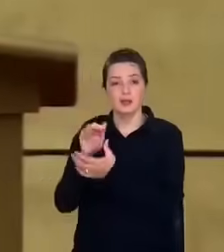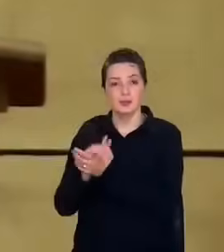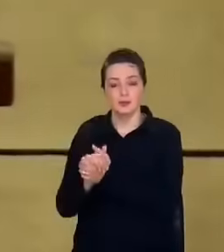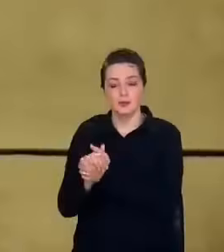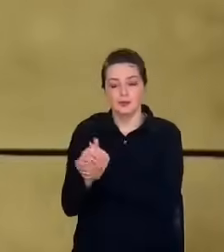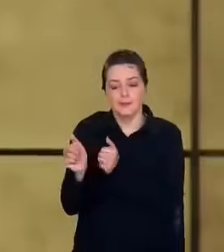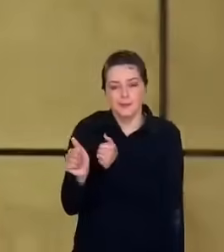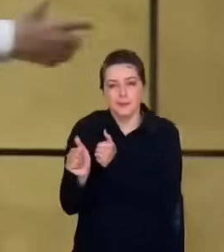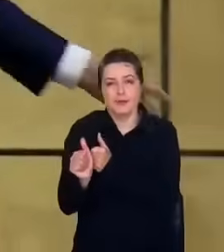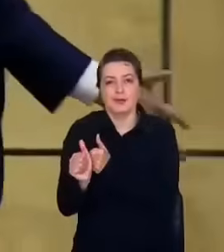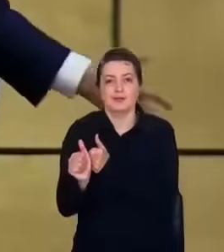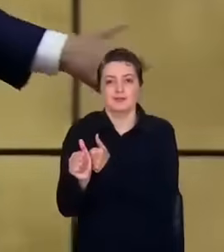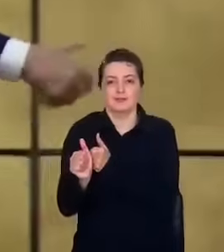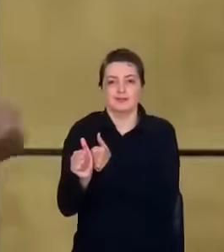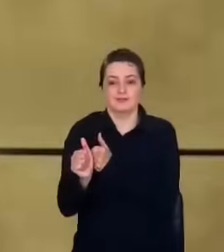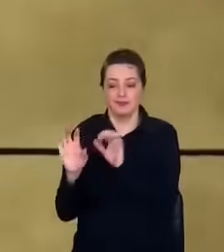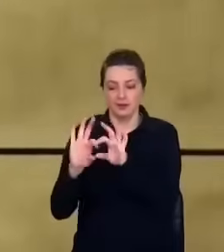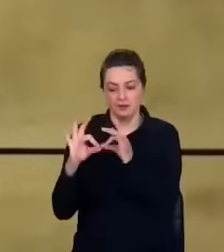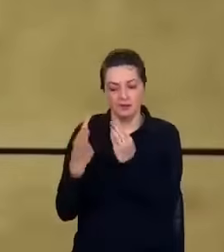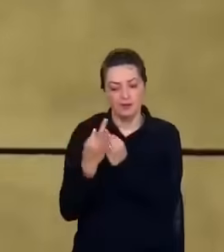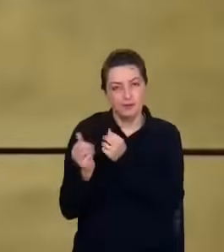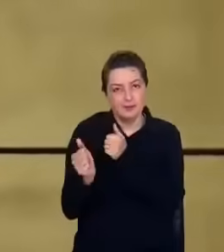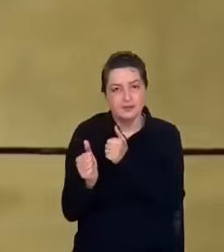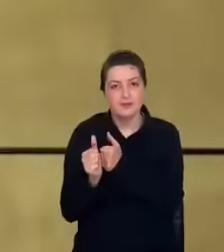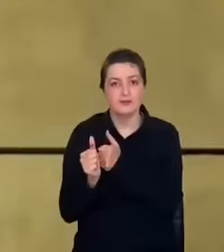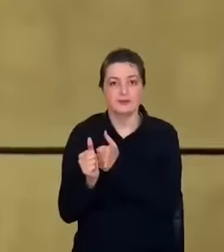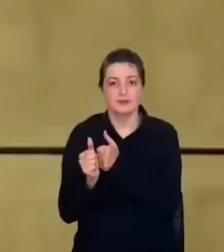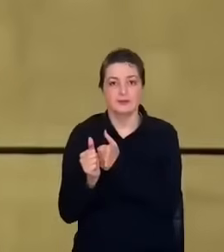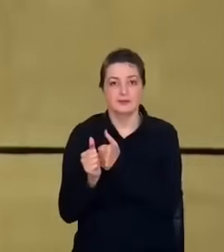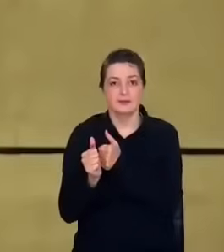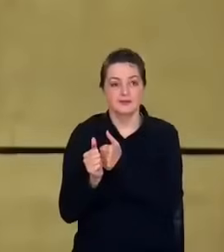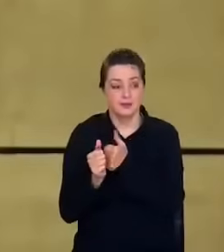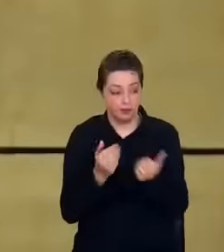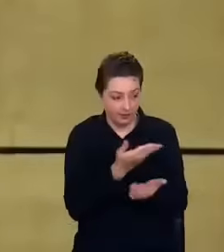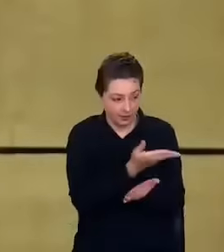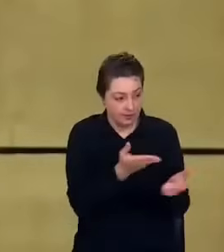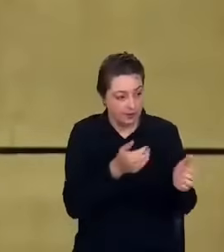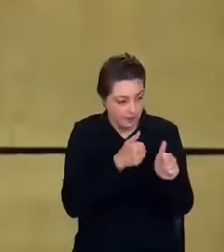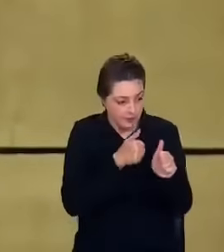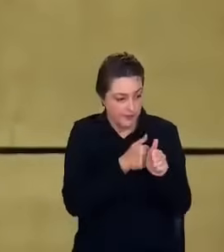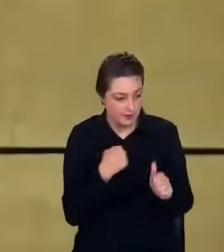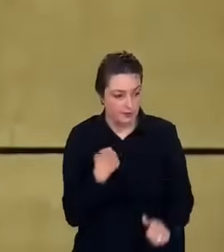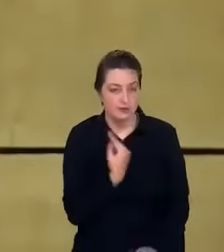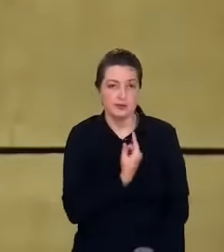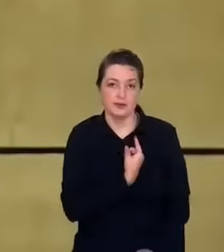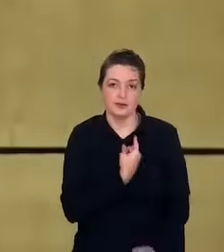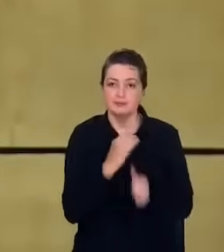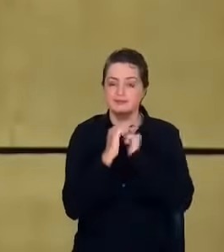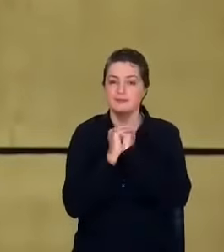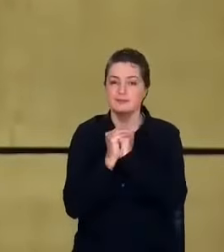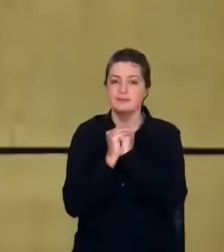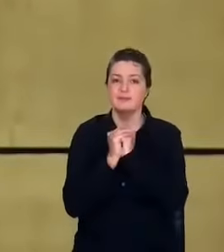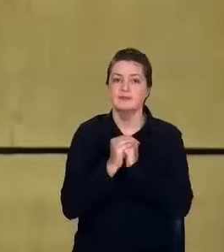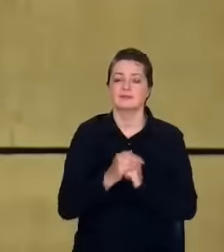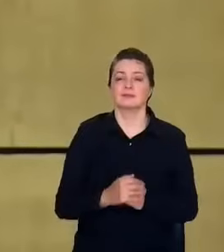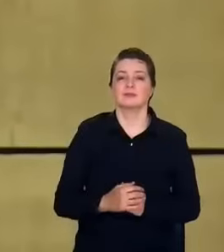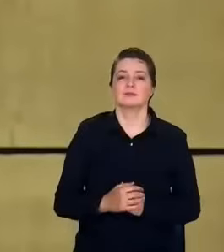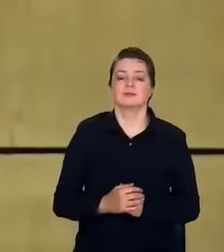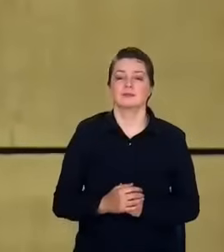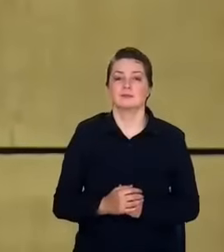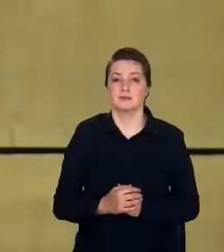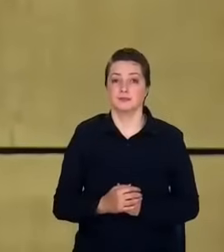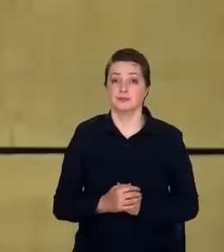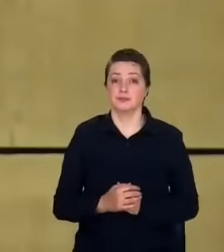mim. A família é próxima de mim. Você é próximo da gente. Amém? Então,